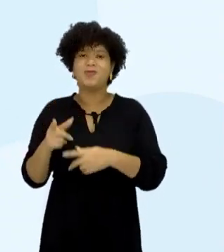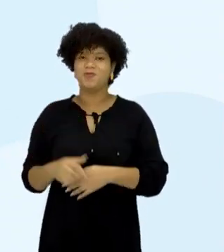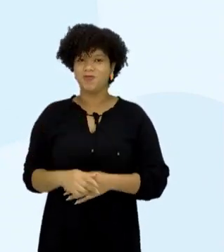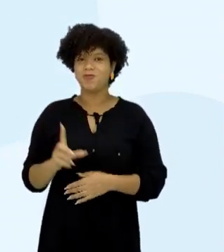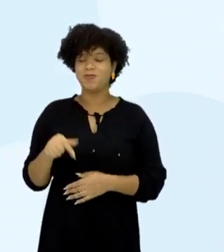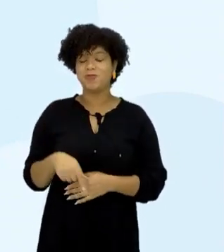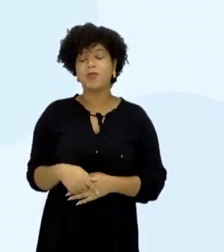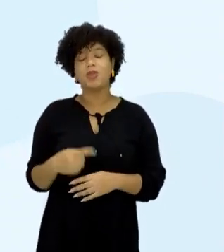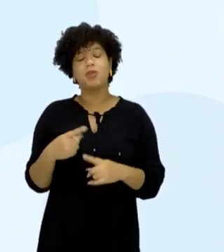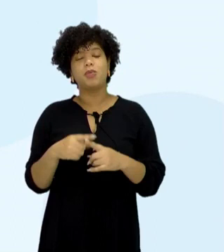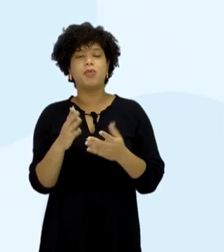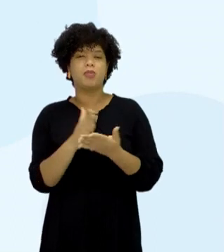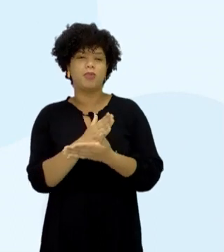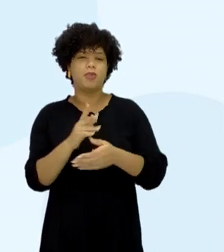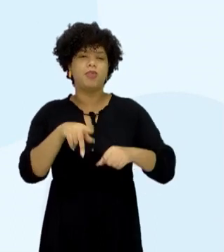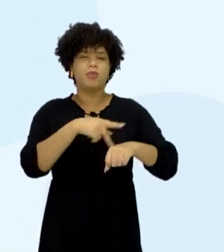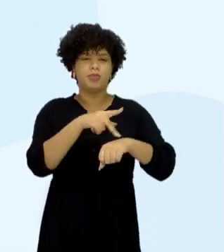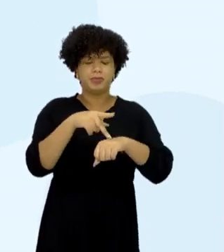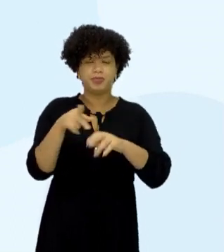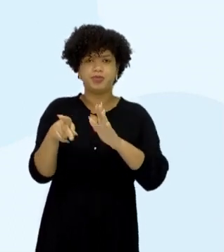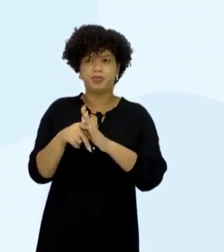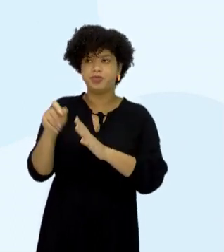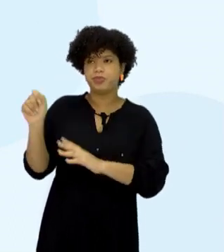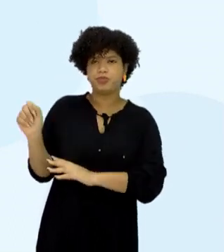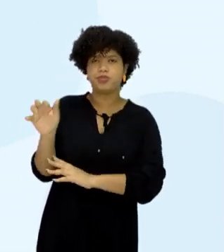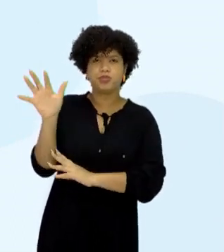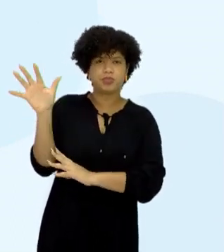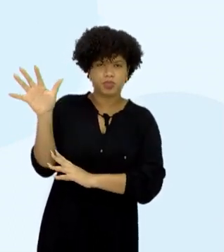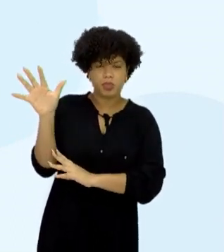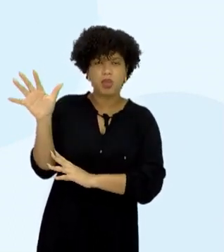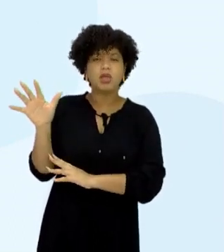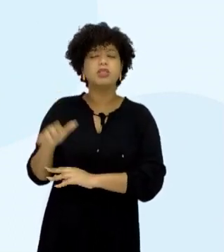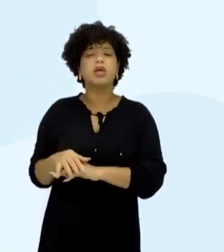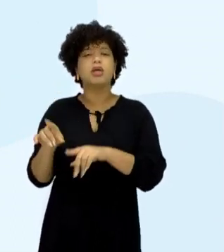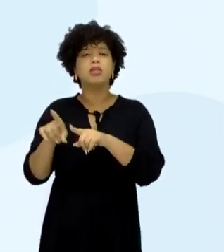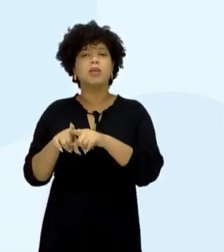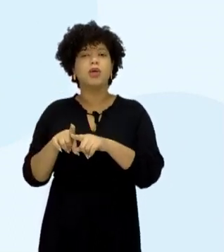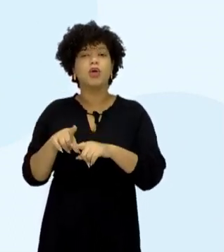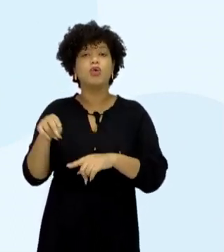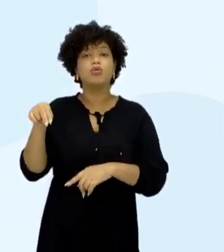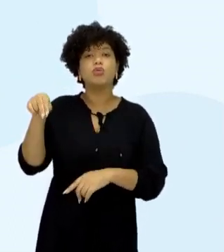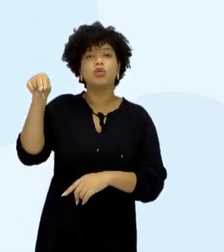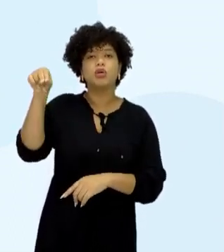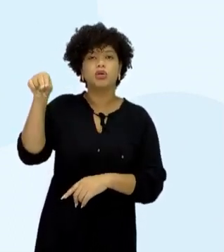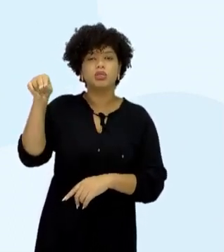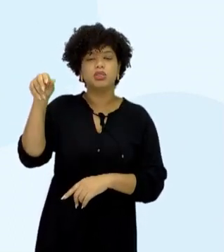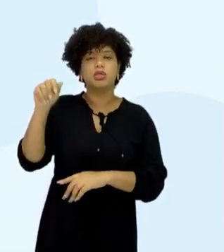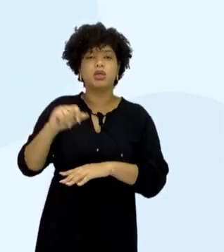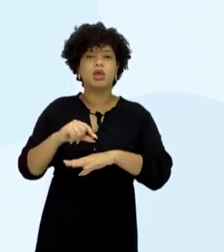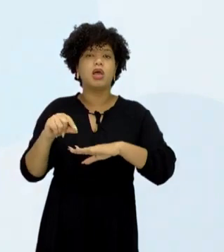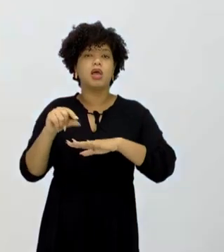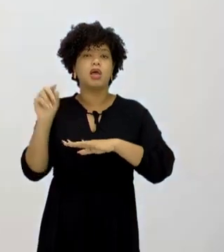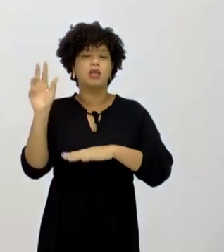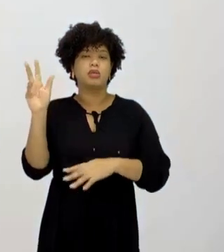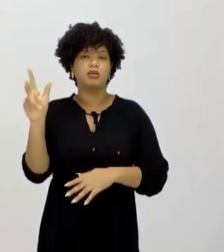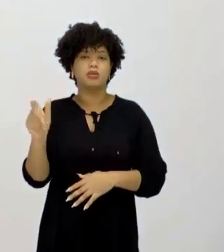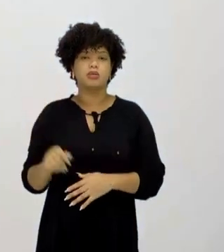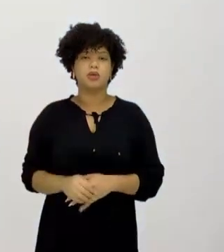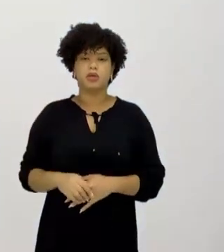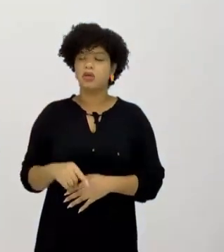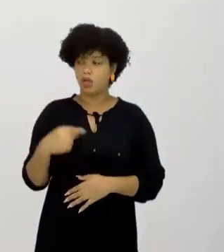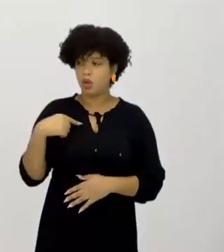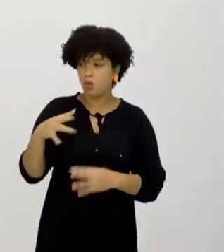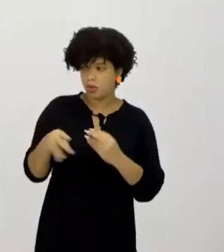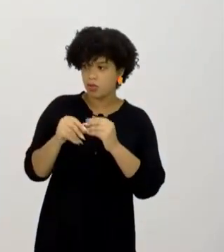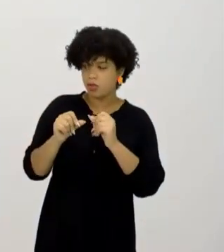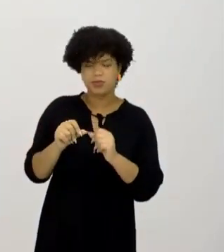países da Ásia Ocidental e Norte da África, aí, que deu uma diminuída. Russão, posso fazer 2 comentários rápidos Faz aqui? 3, 4, você está